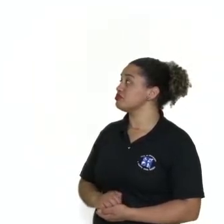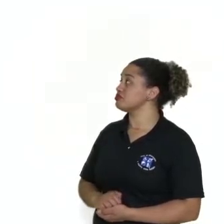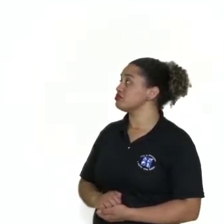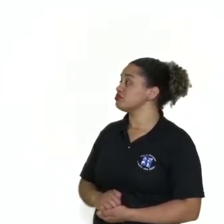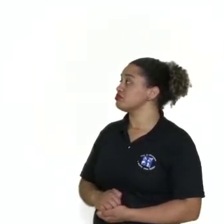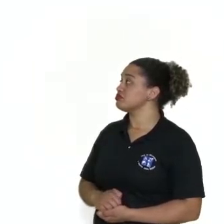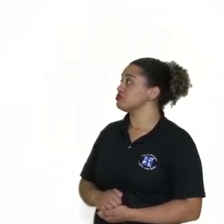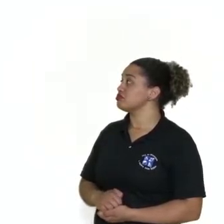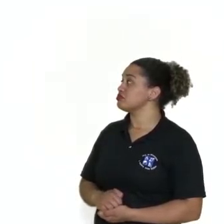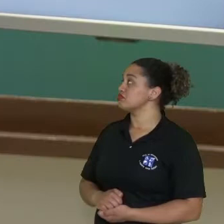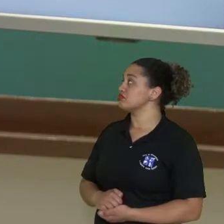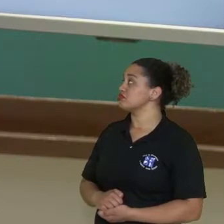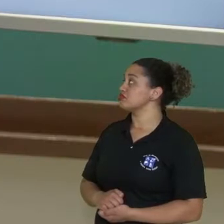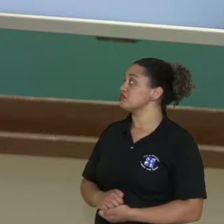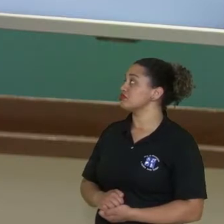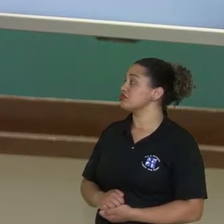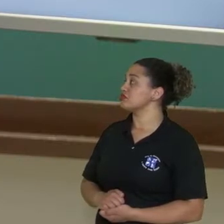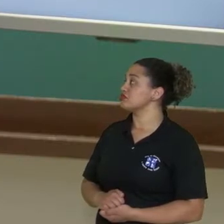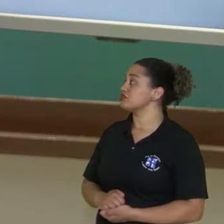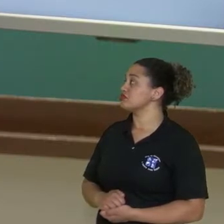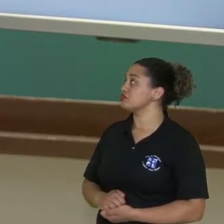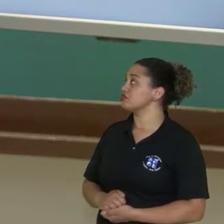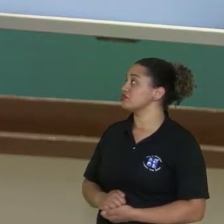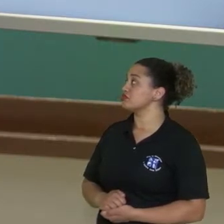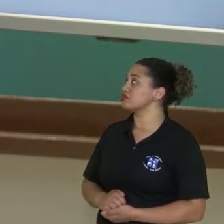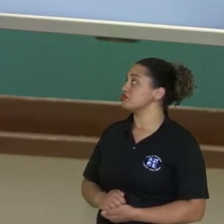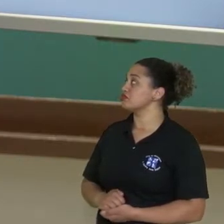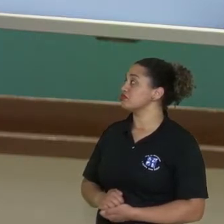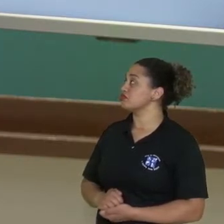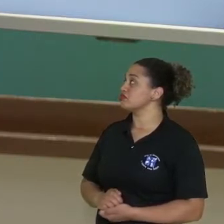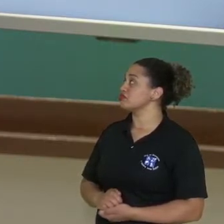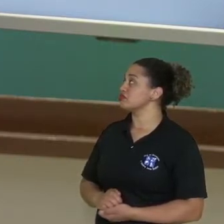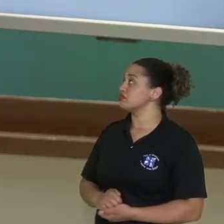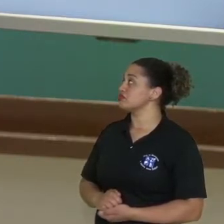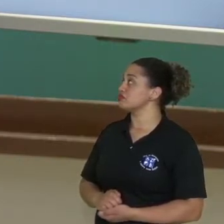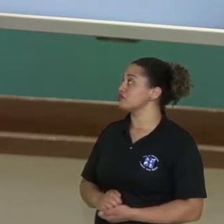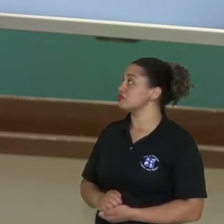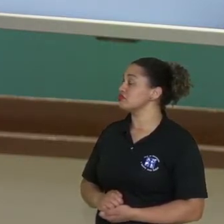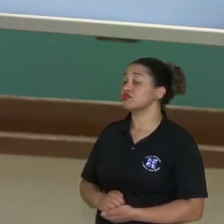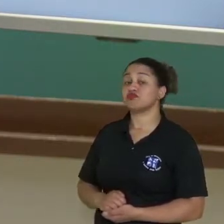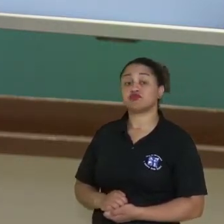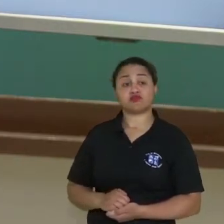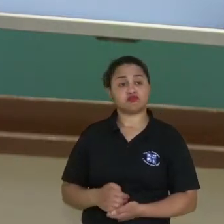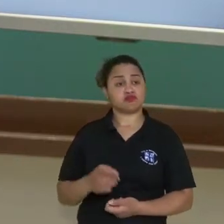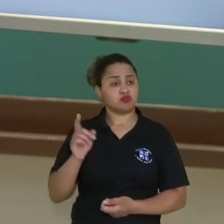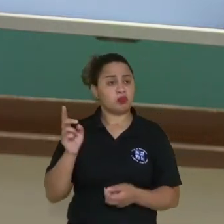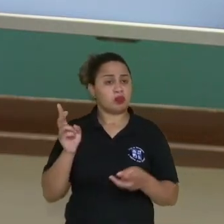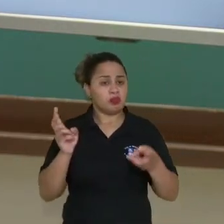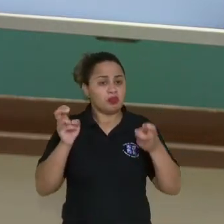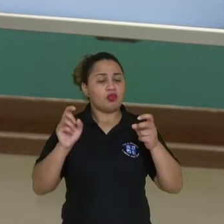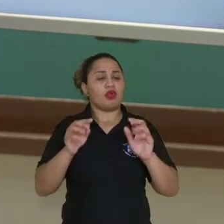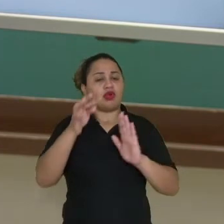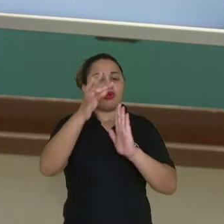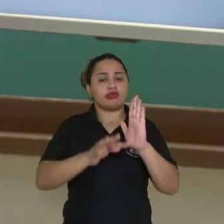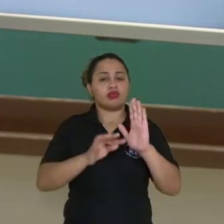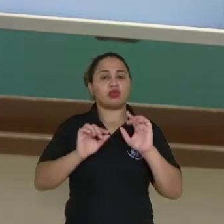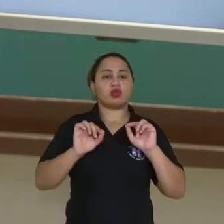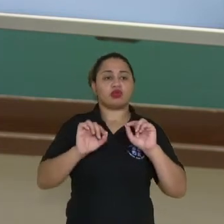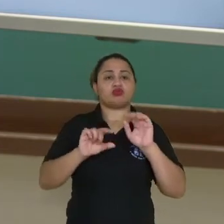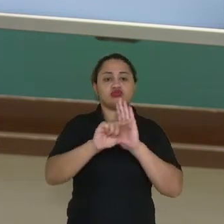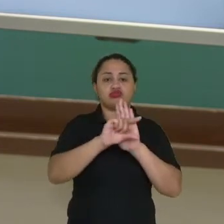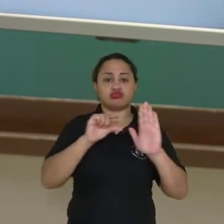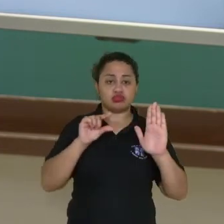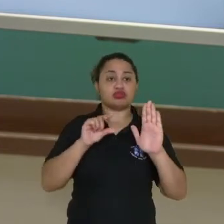cotidiano, para que ocorra a verdadeira inclusão social. Então, observem que aqui nesse texto um fragmento